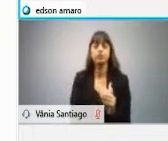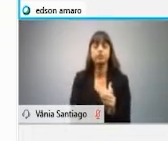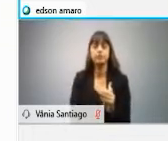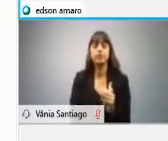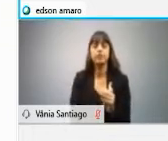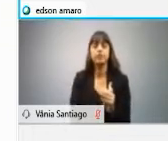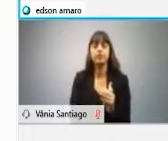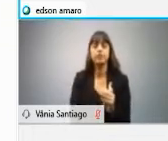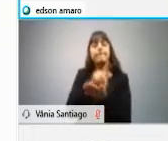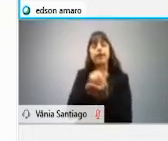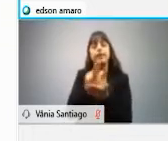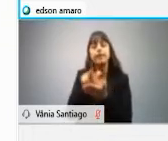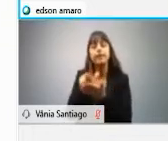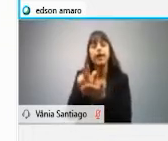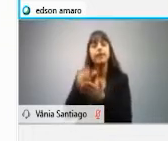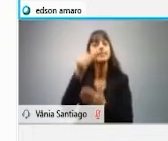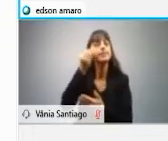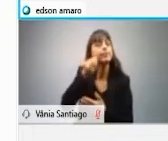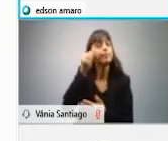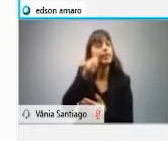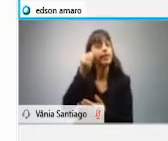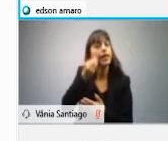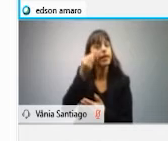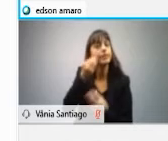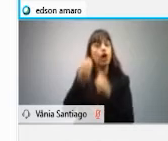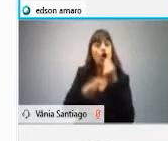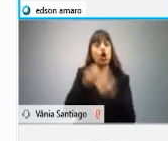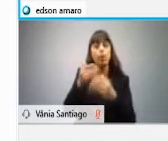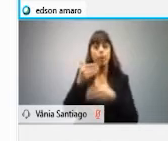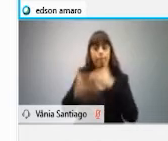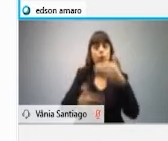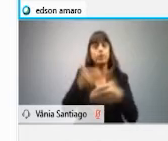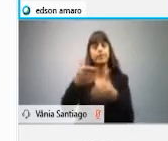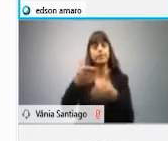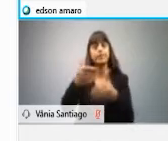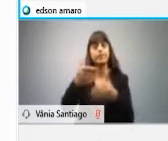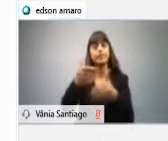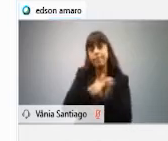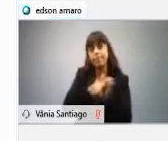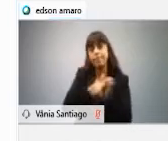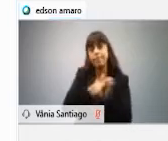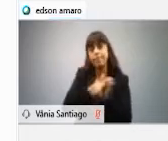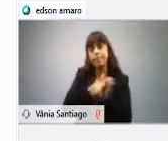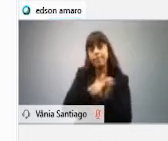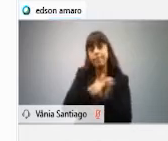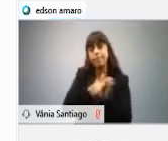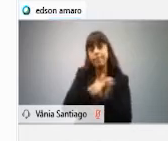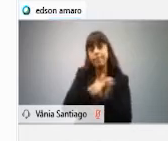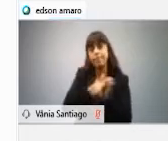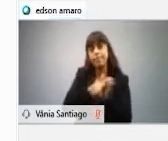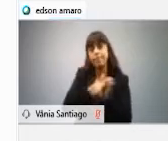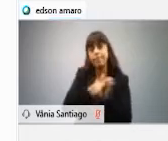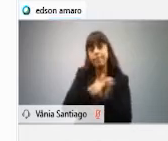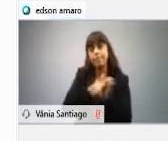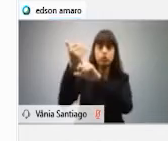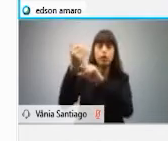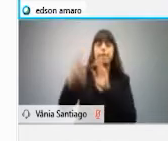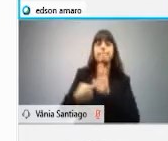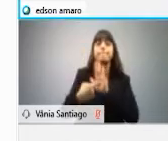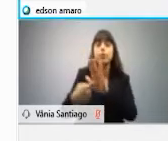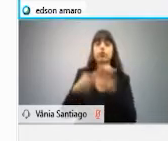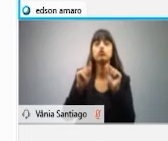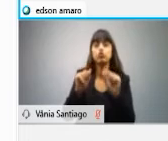várias, né, experiências em condução de processos de pesquisa, de evolução tecnológica, é que existe um